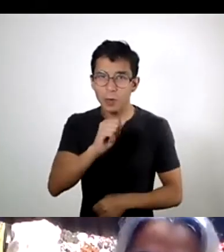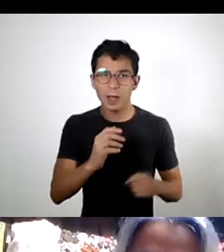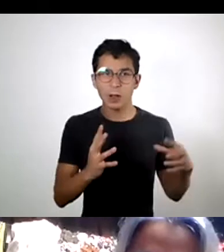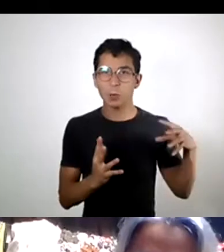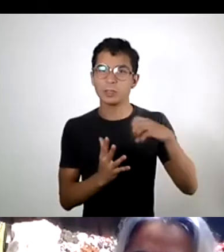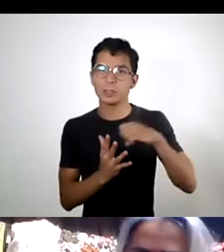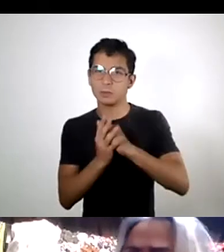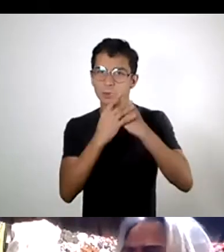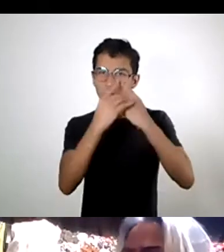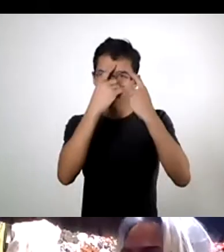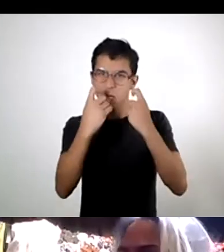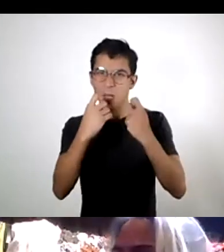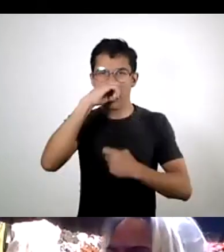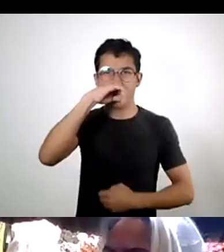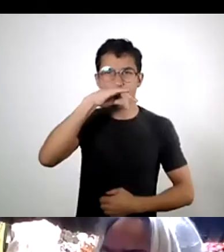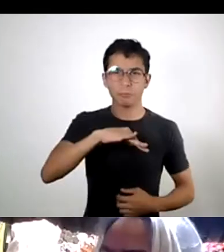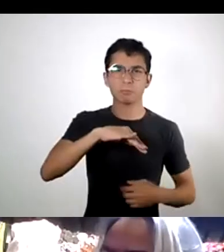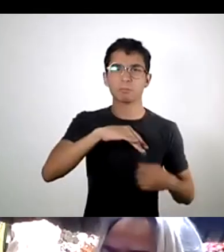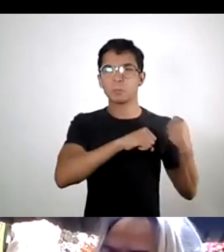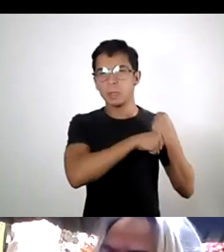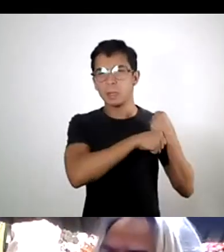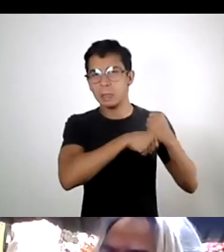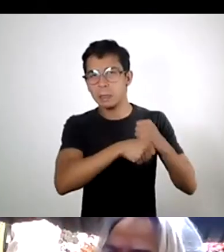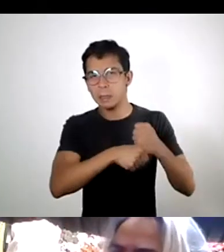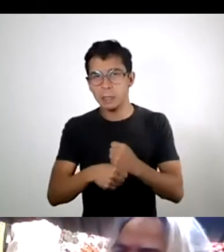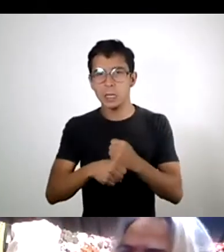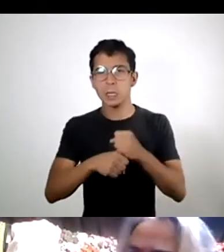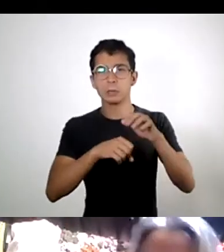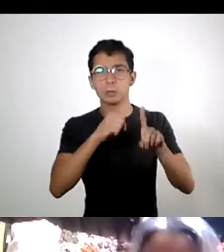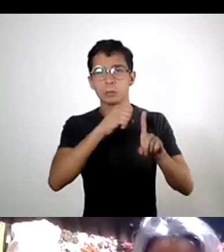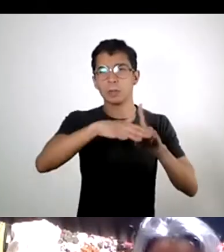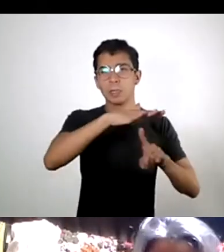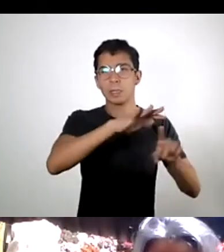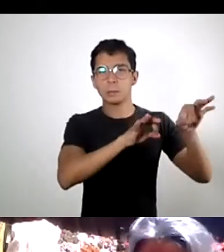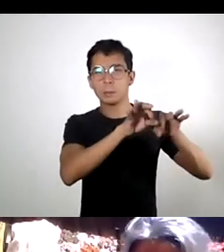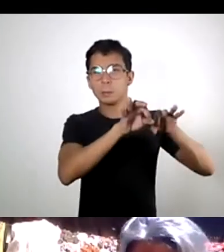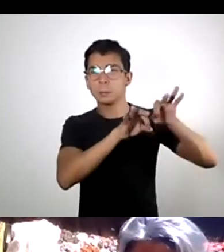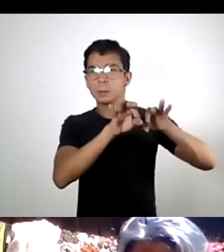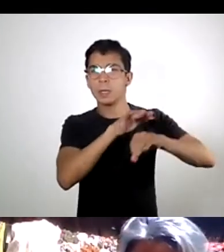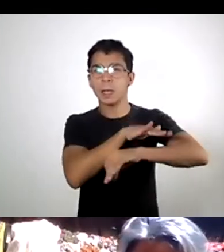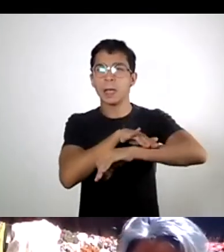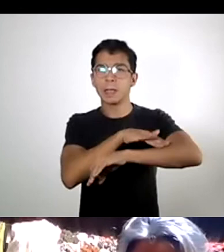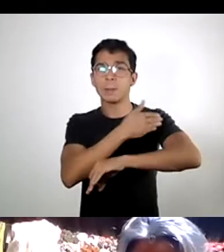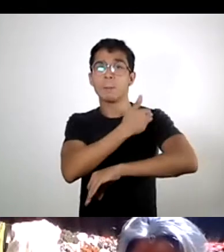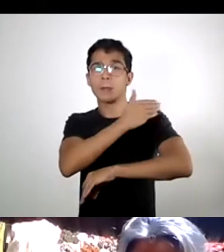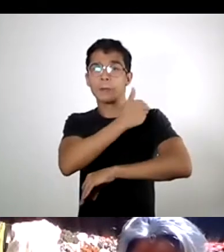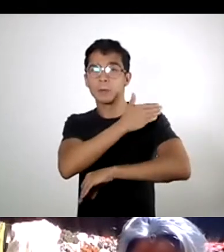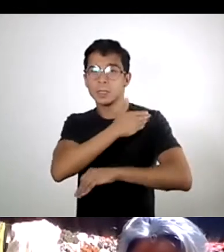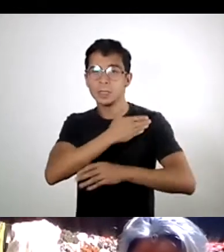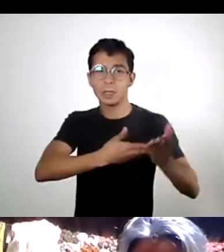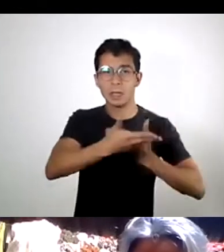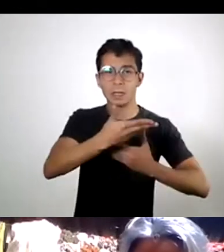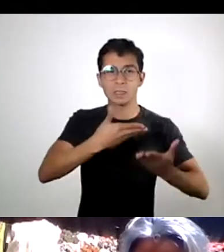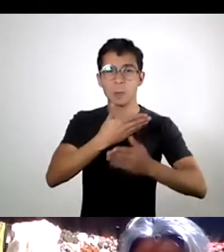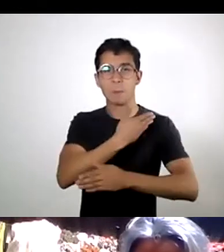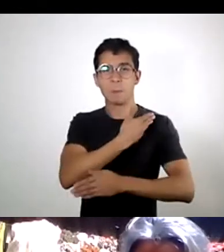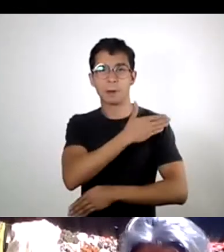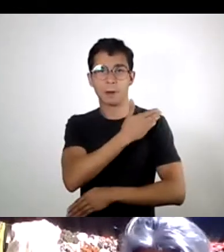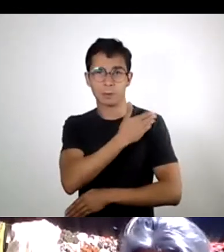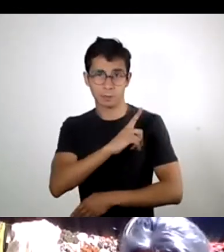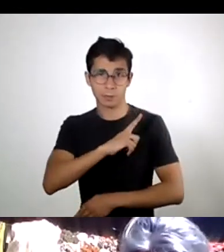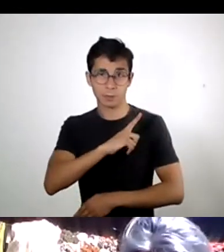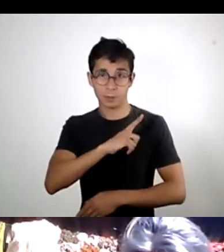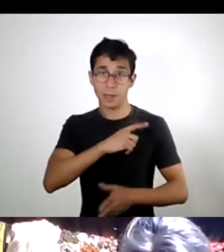né, pensando nesse racismo estrutural, estruturante das relações, e aí a gente vai pensar nas